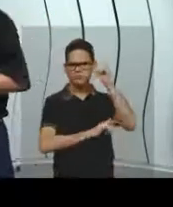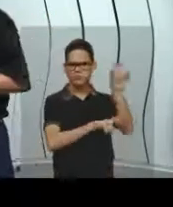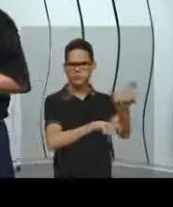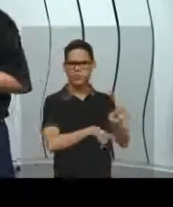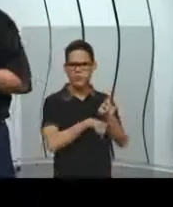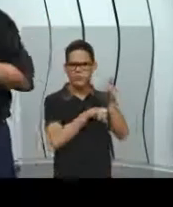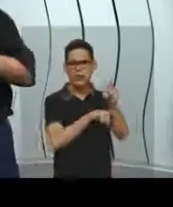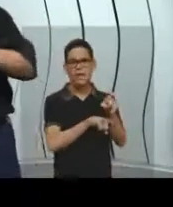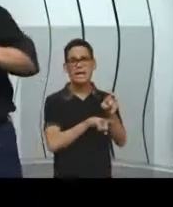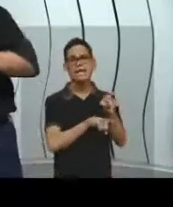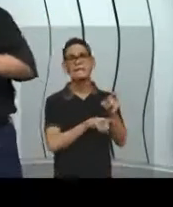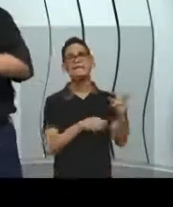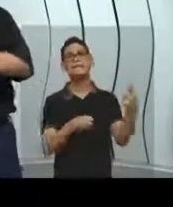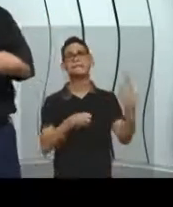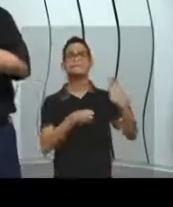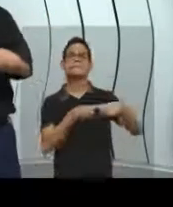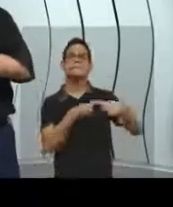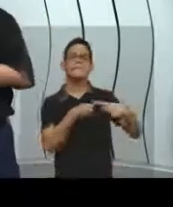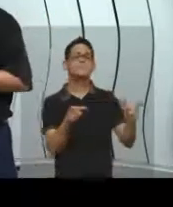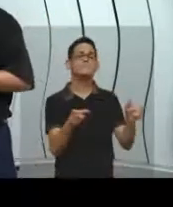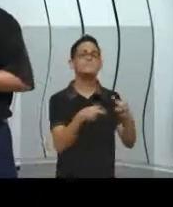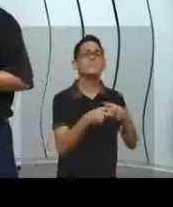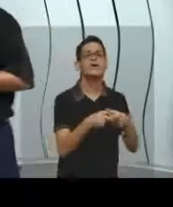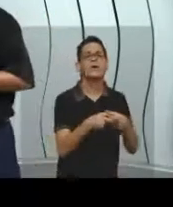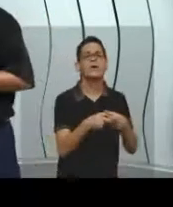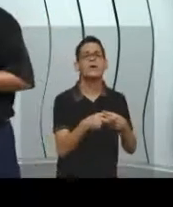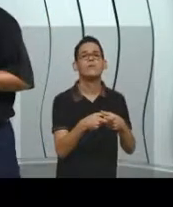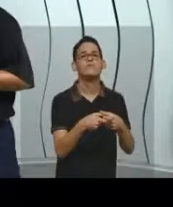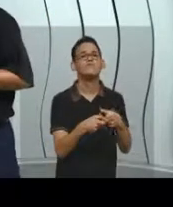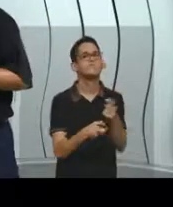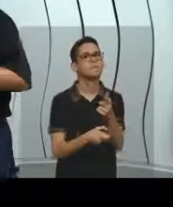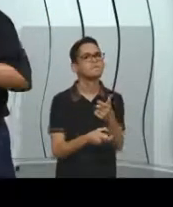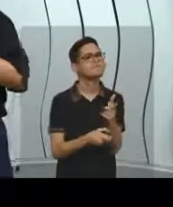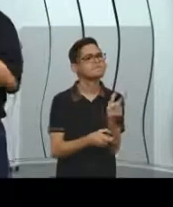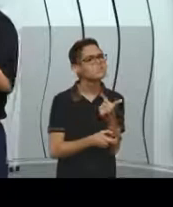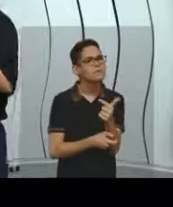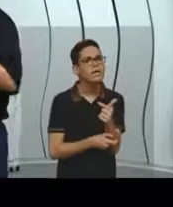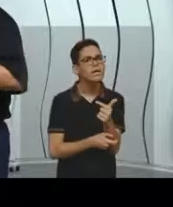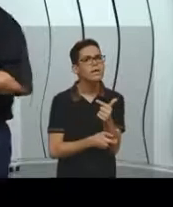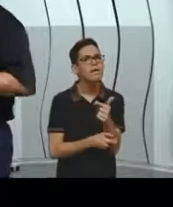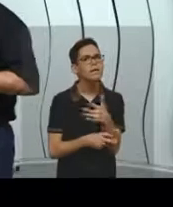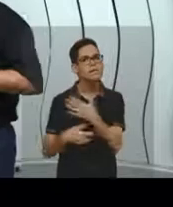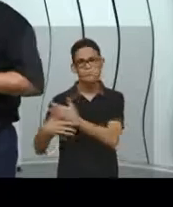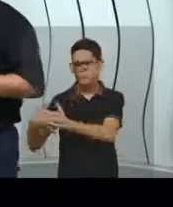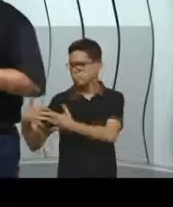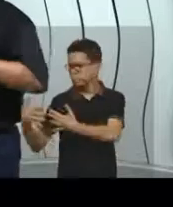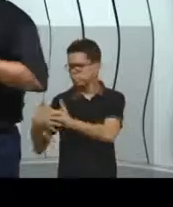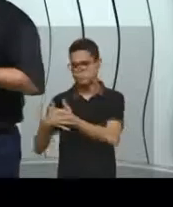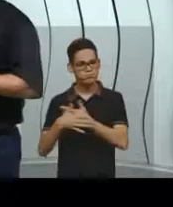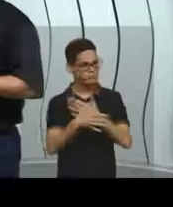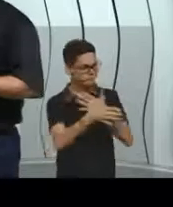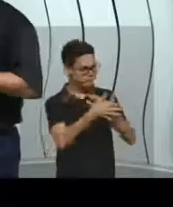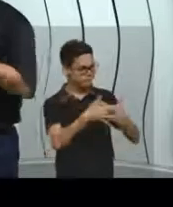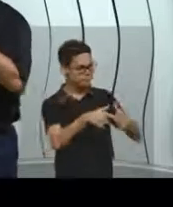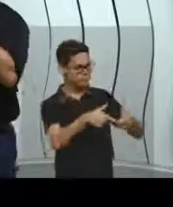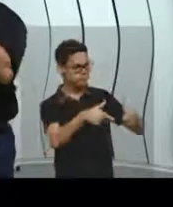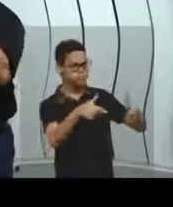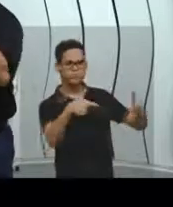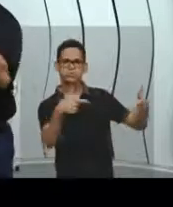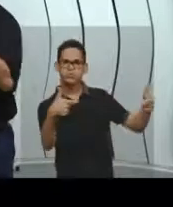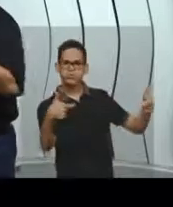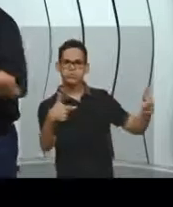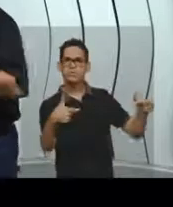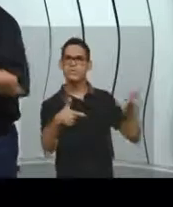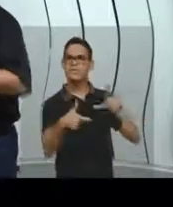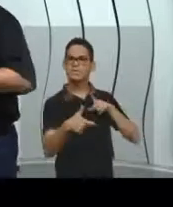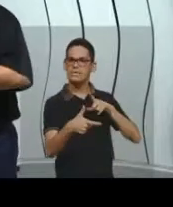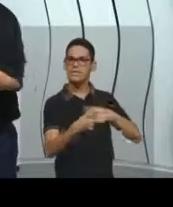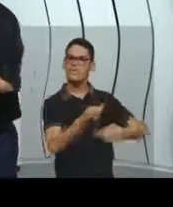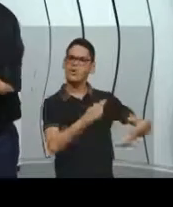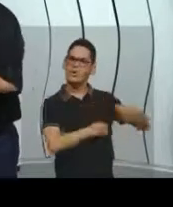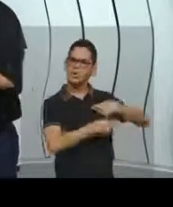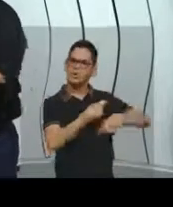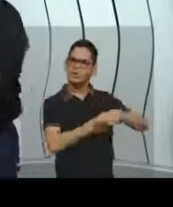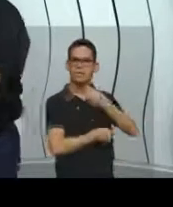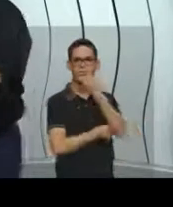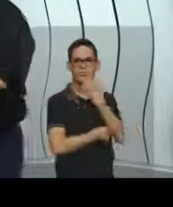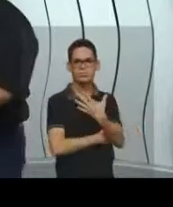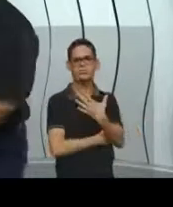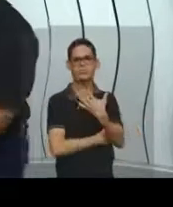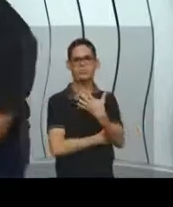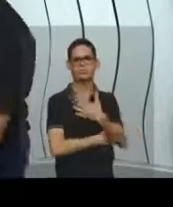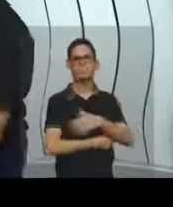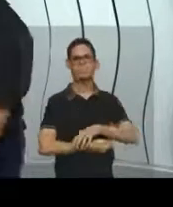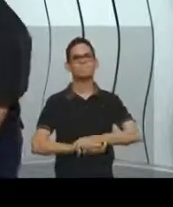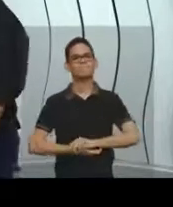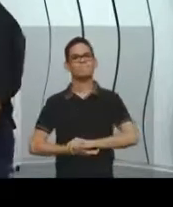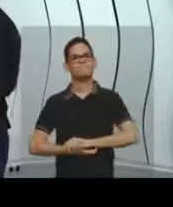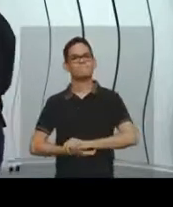cidade de menor porte quase não está tendo tanto assim, né? Cidades pequenas, mas de um porte, principalmente um porte econômico e social,